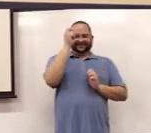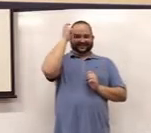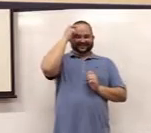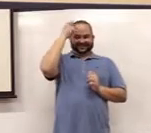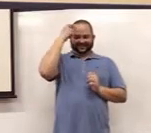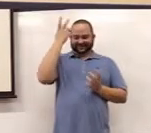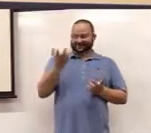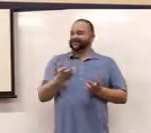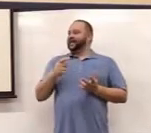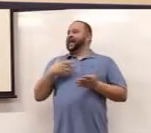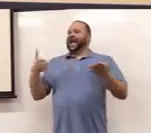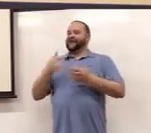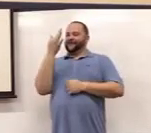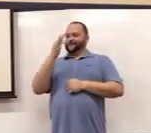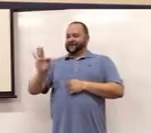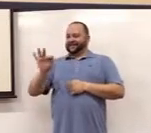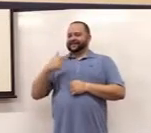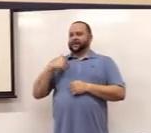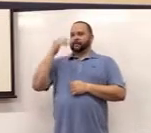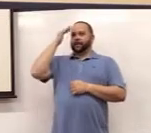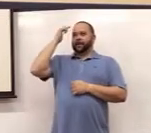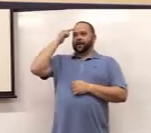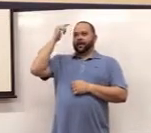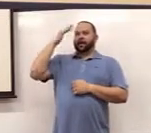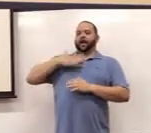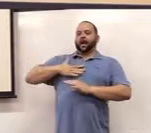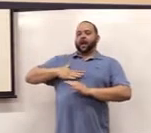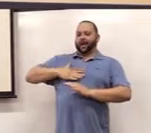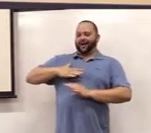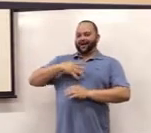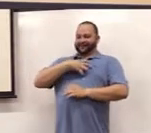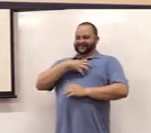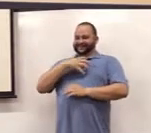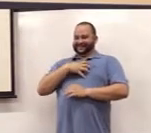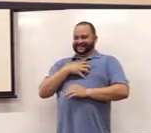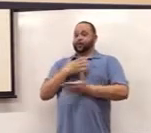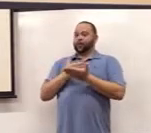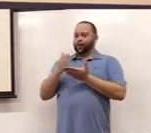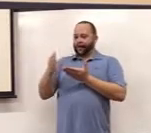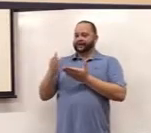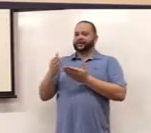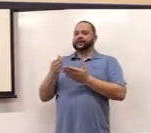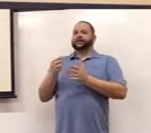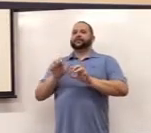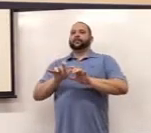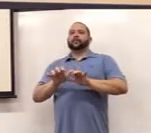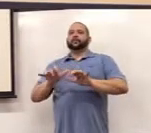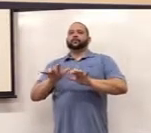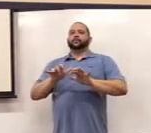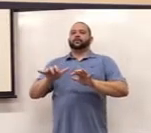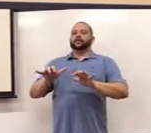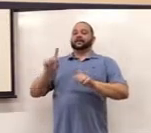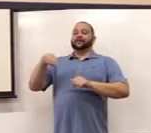O francês é mais diferente, ele pensa um pouco mais, ele é mais empolado, não sei o que lá. Então começa com um lento, super solene, blá, blá, blá, e